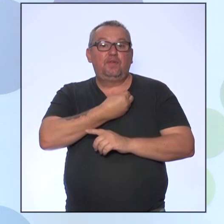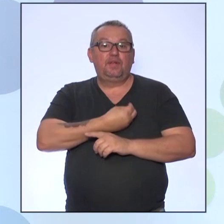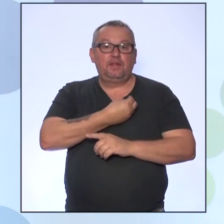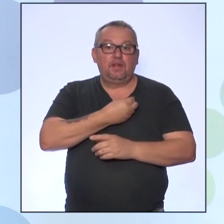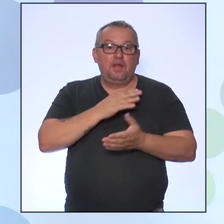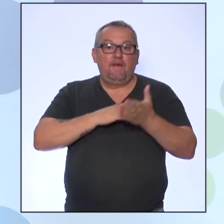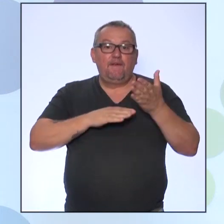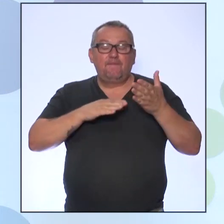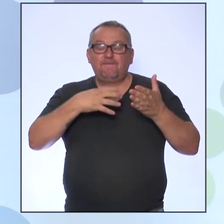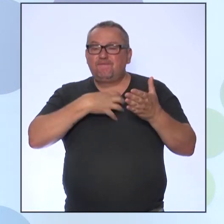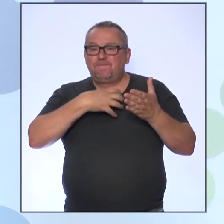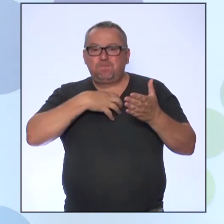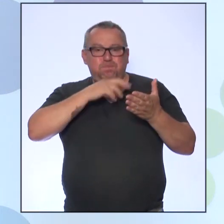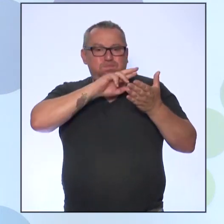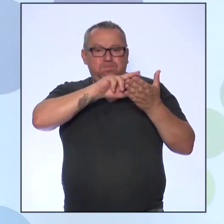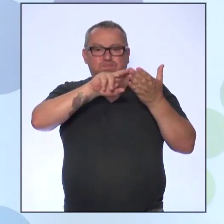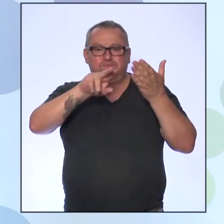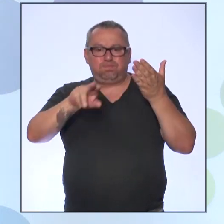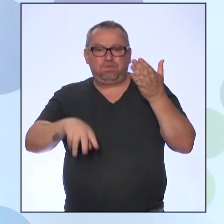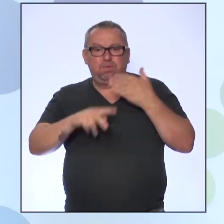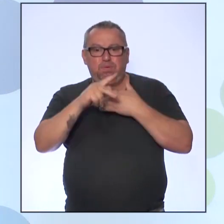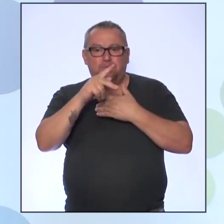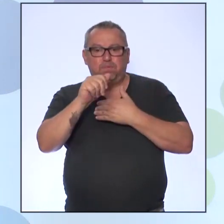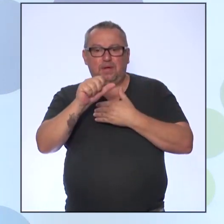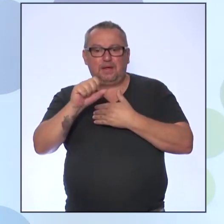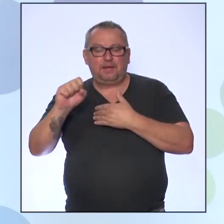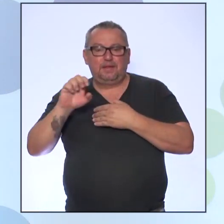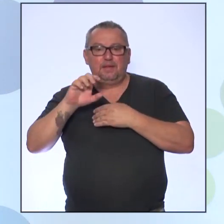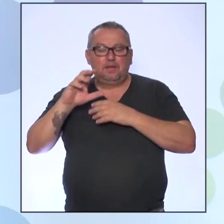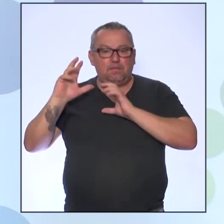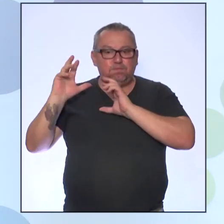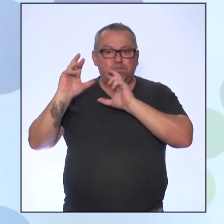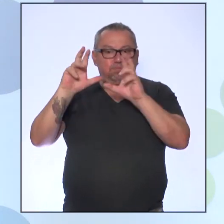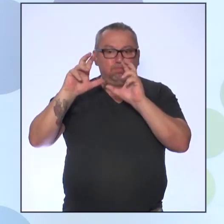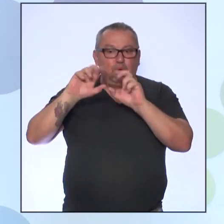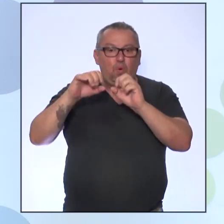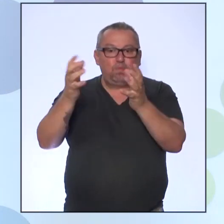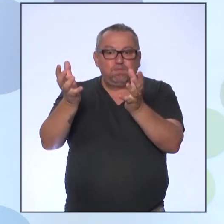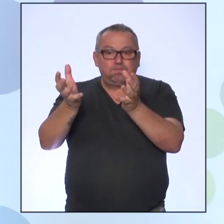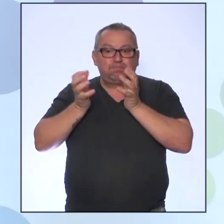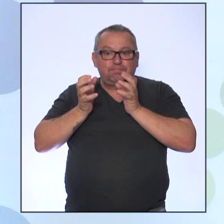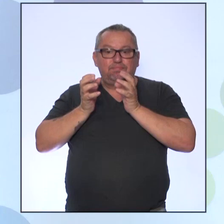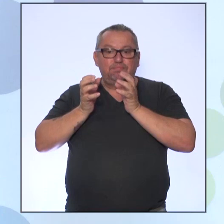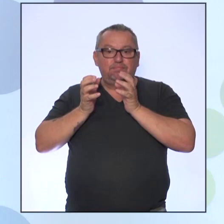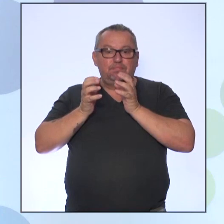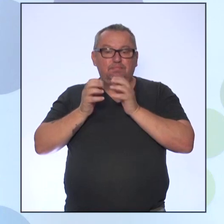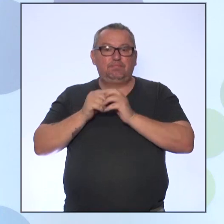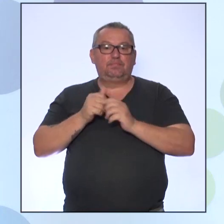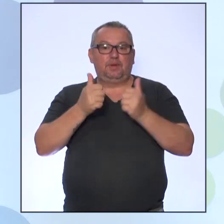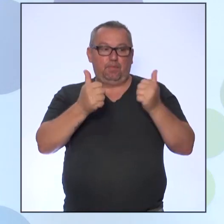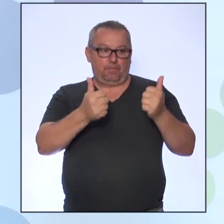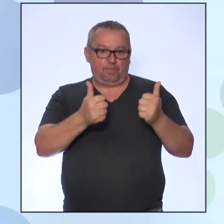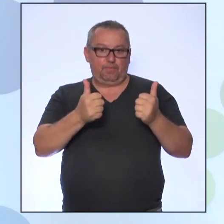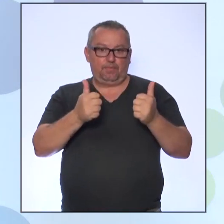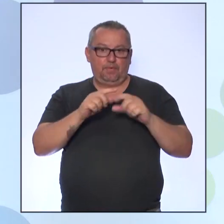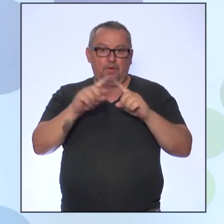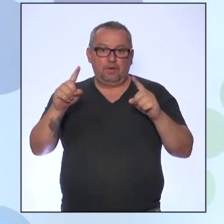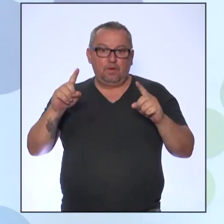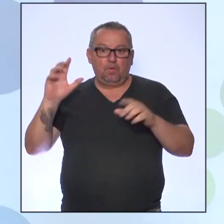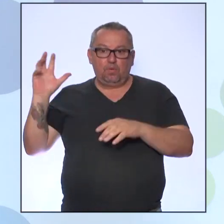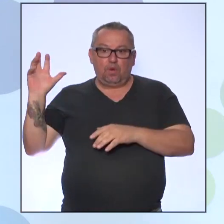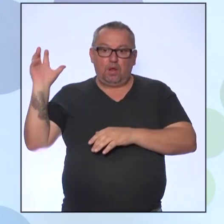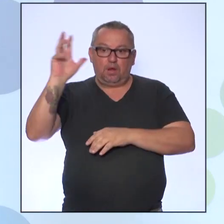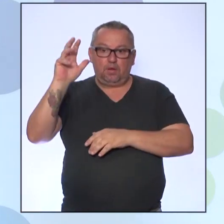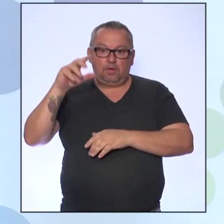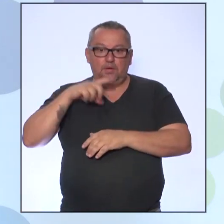várias formas de realizar o passe, ou realizar a recepção, ou realizar o drible, tá bom? Né? Então, no handball, a gente tem